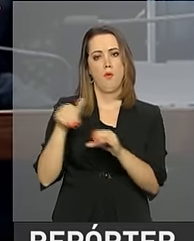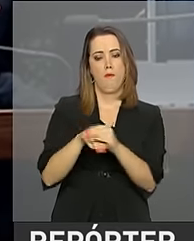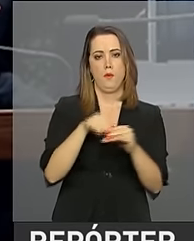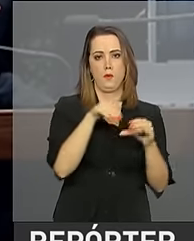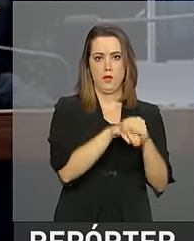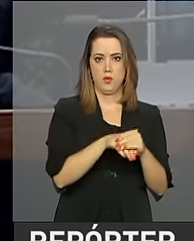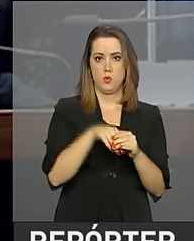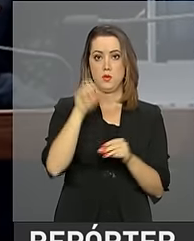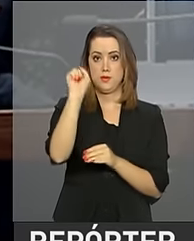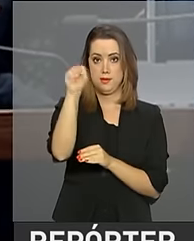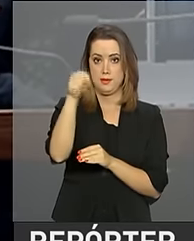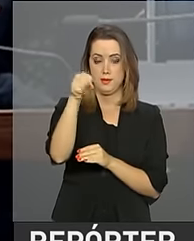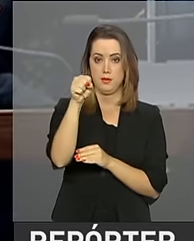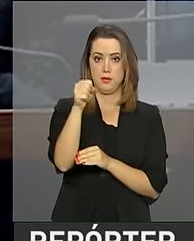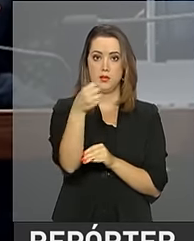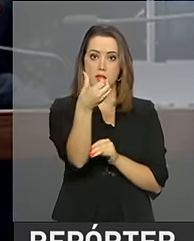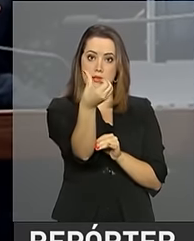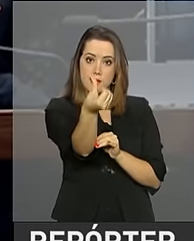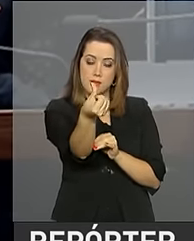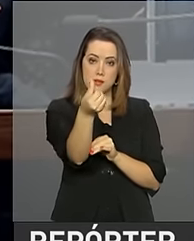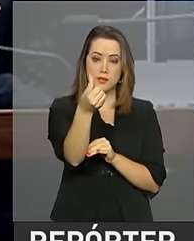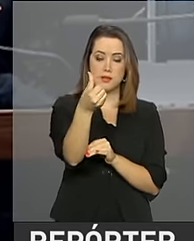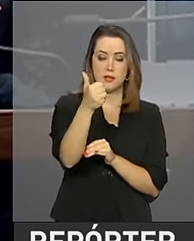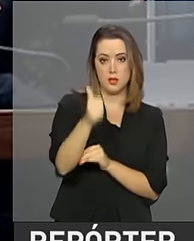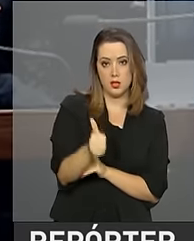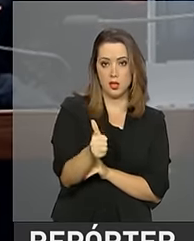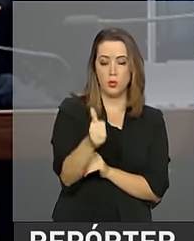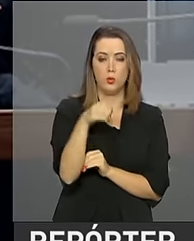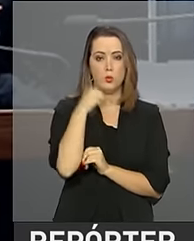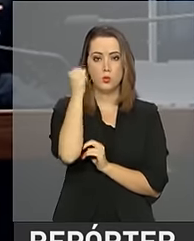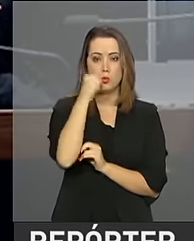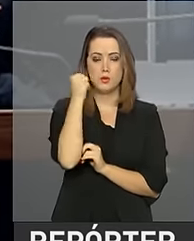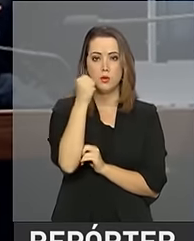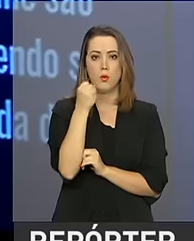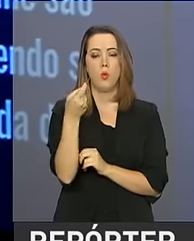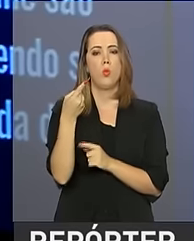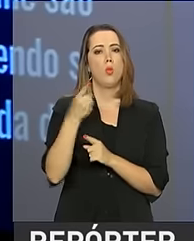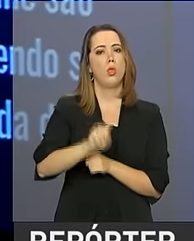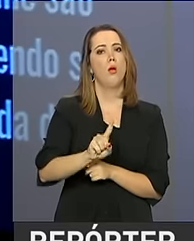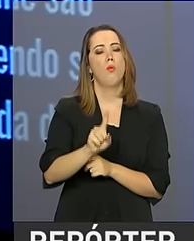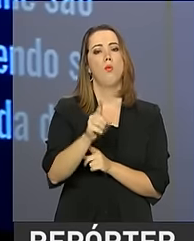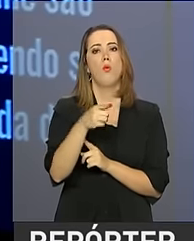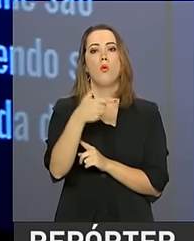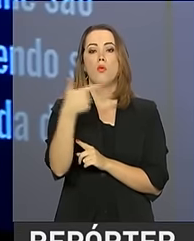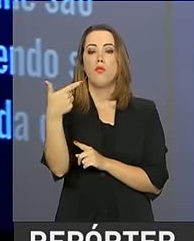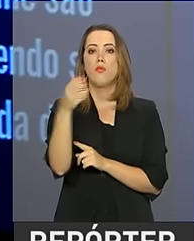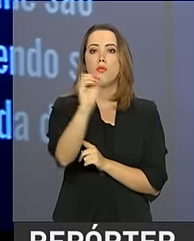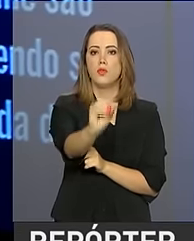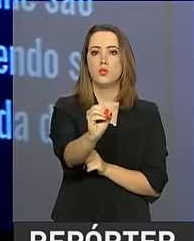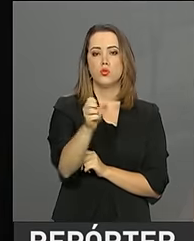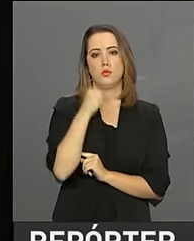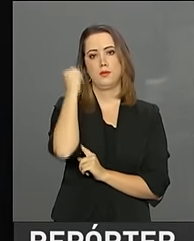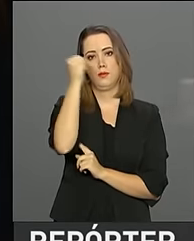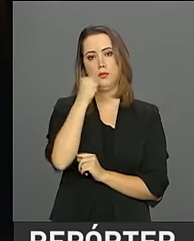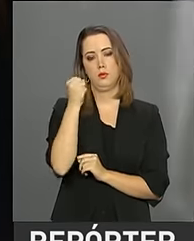sim, 61 senadores. Votaram não, 20